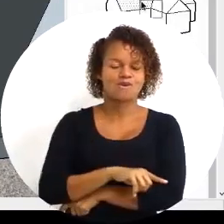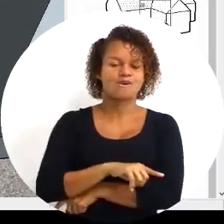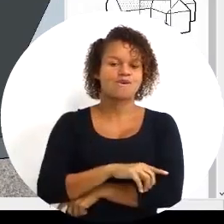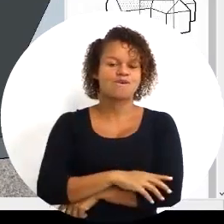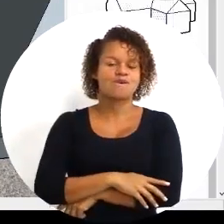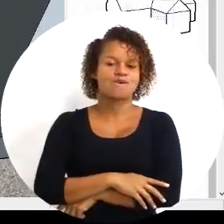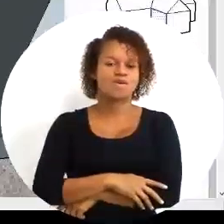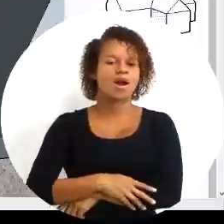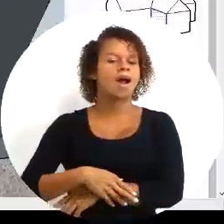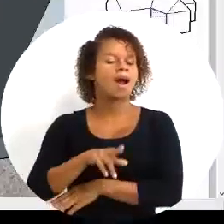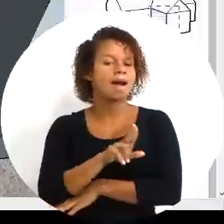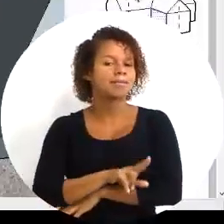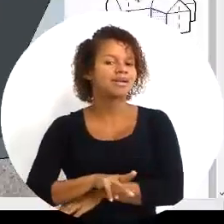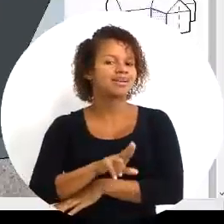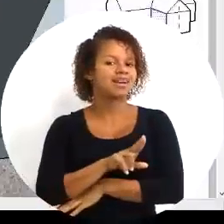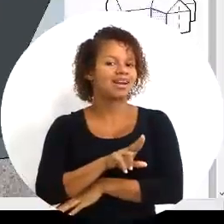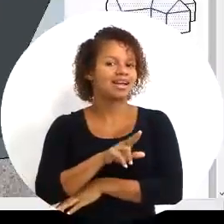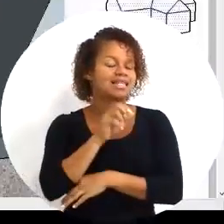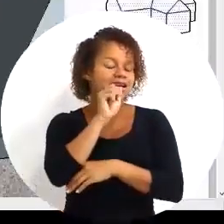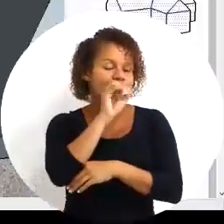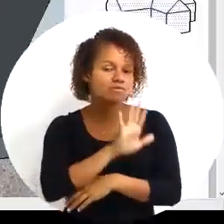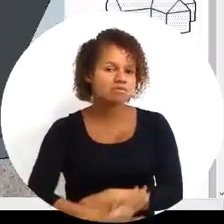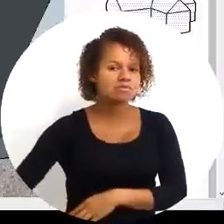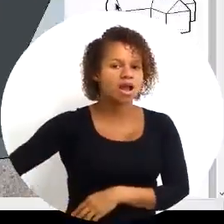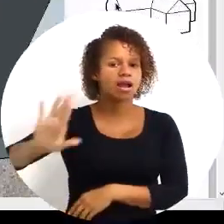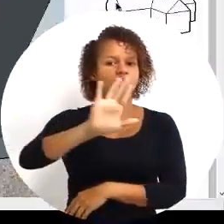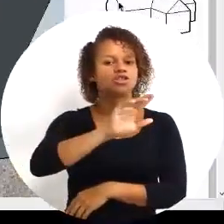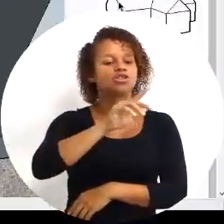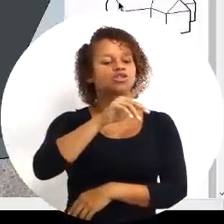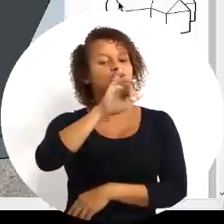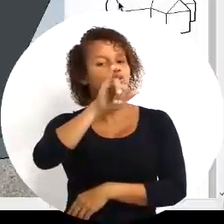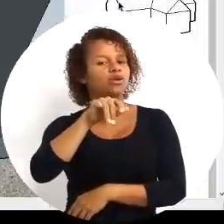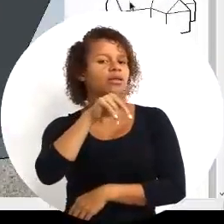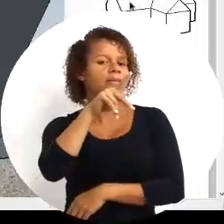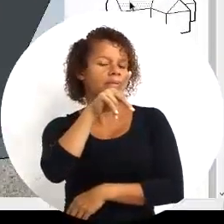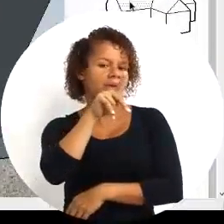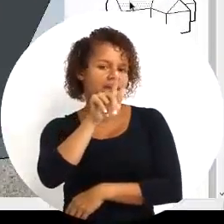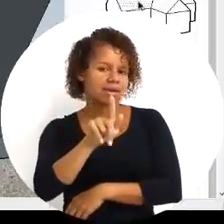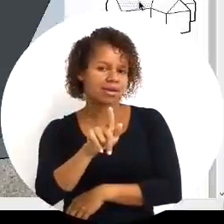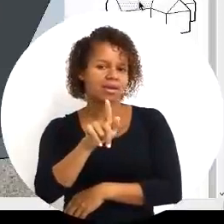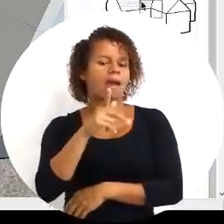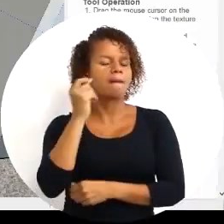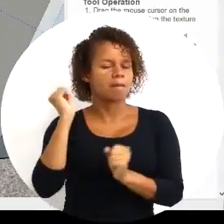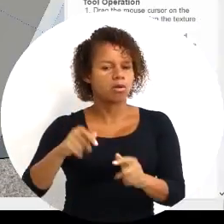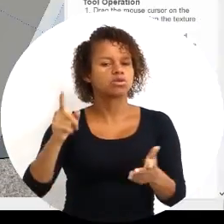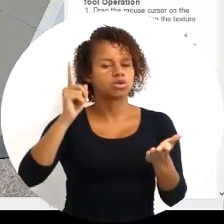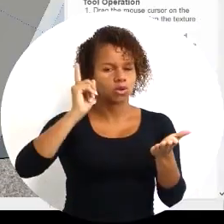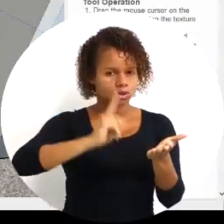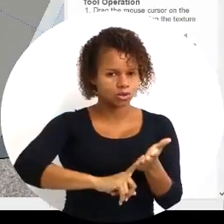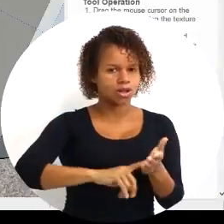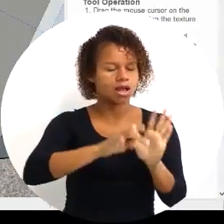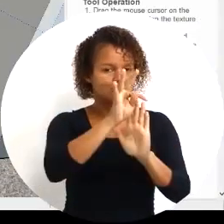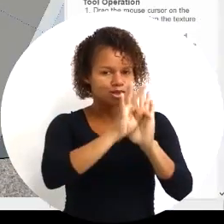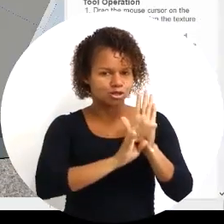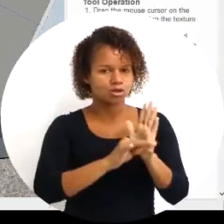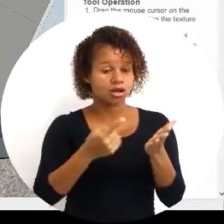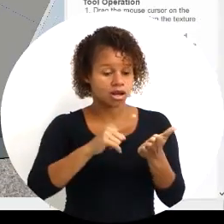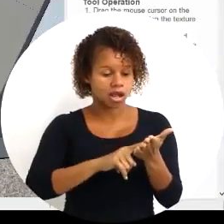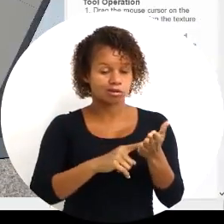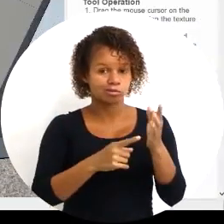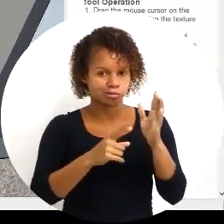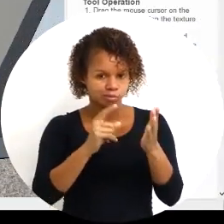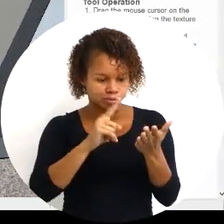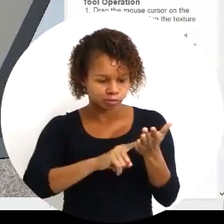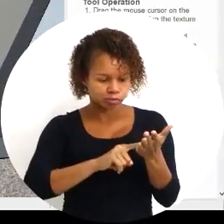eu aplico essa imagem JPEG. Eu posso selecionar também essa